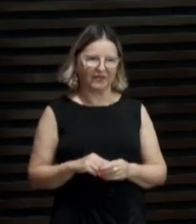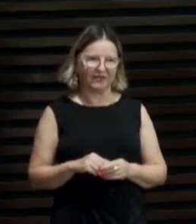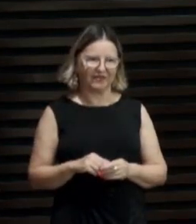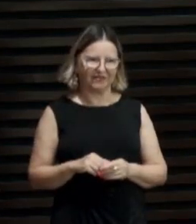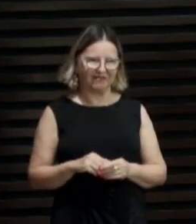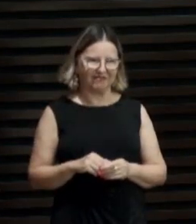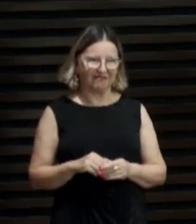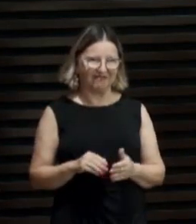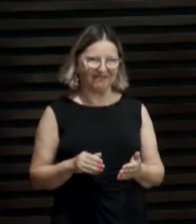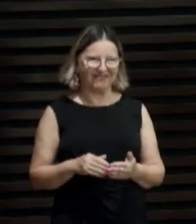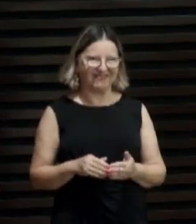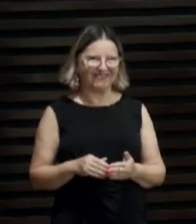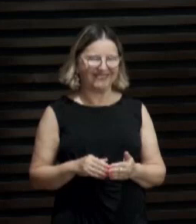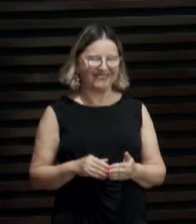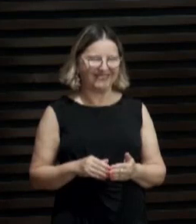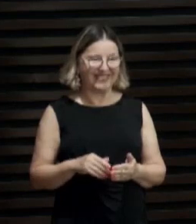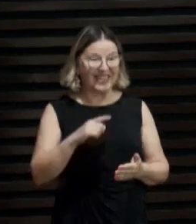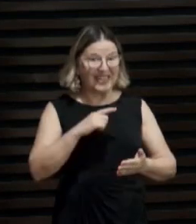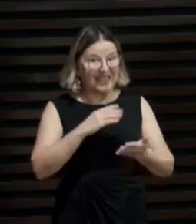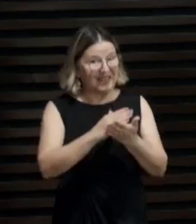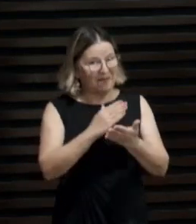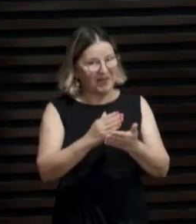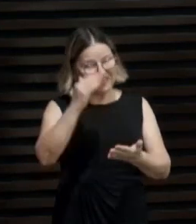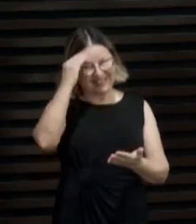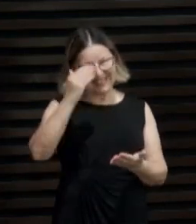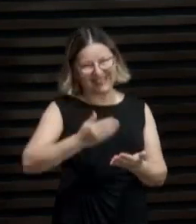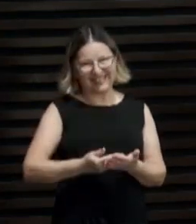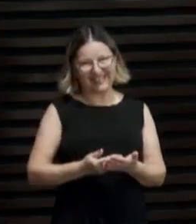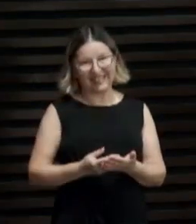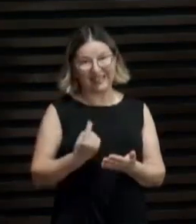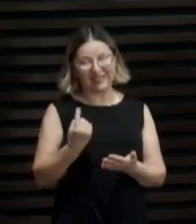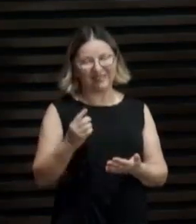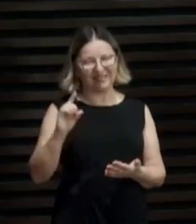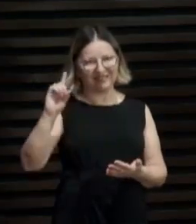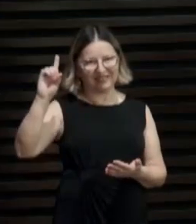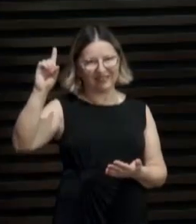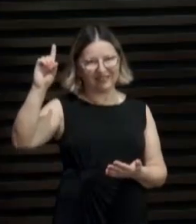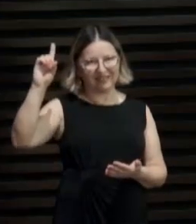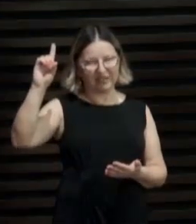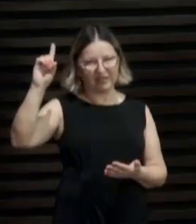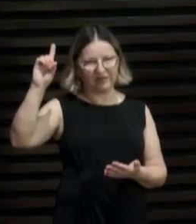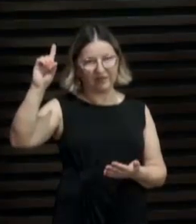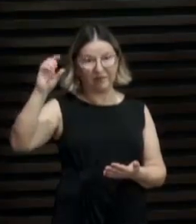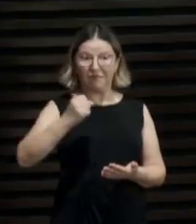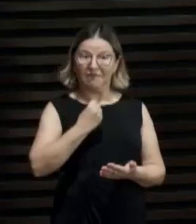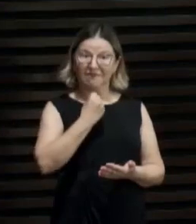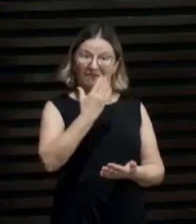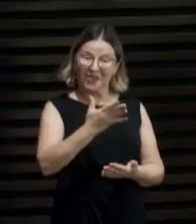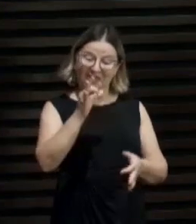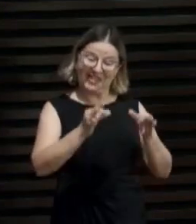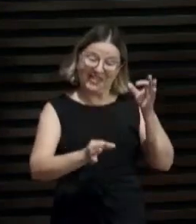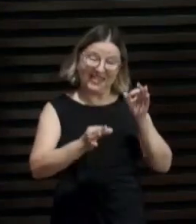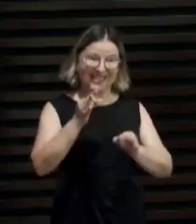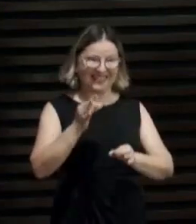Agora, nós temos uma outra parte que crê num Deus definitivamente bom e